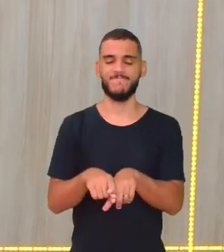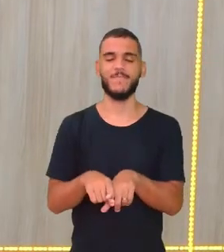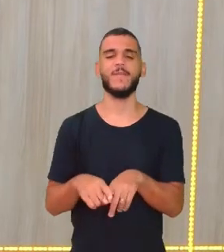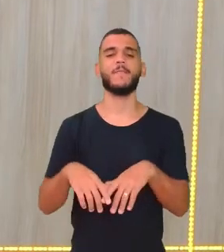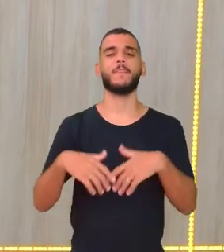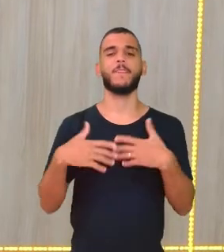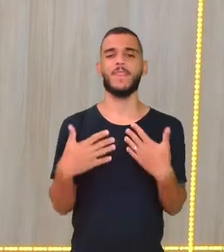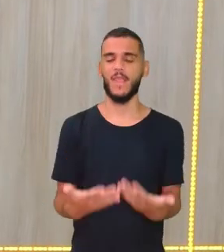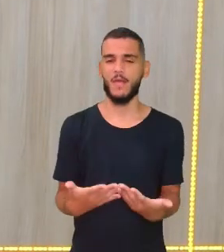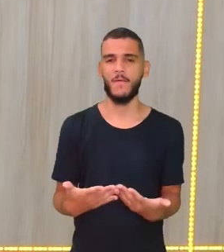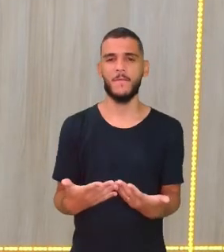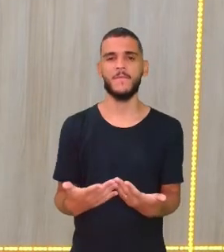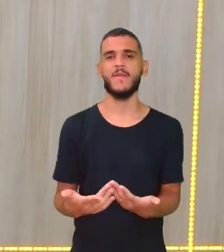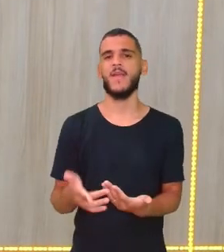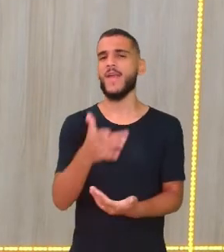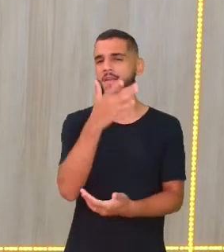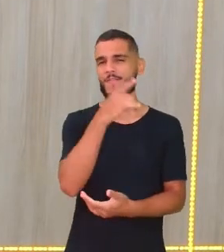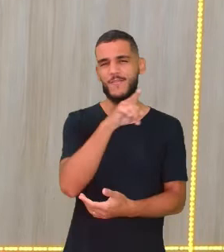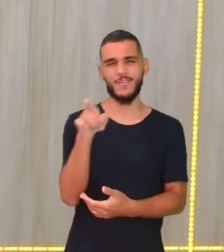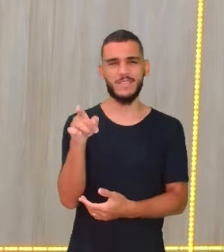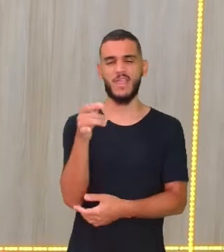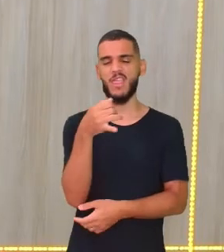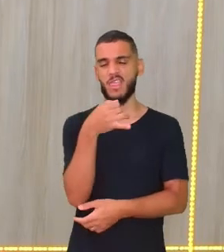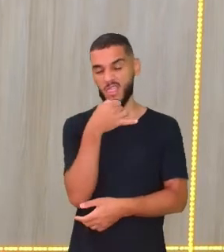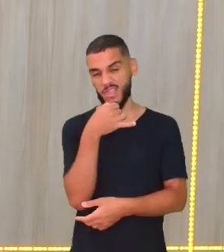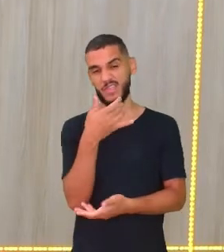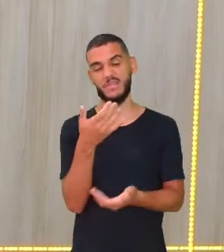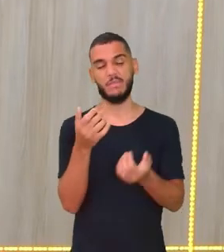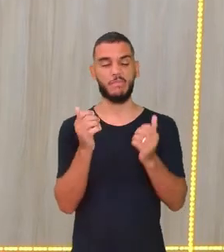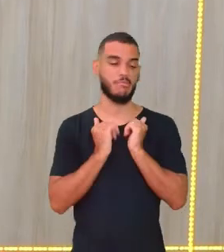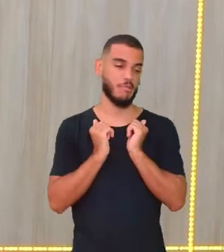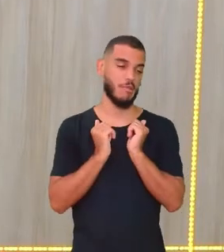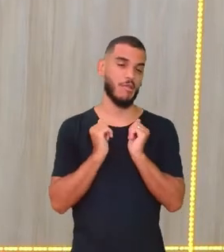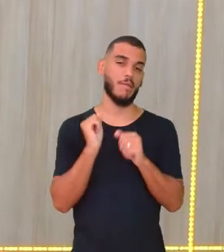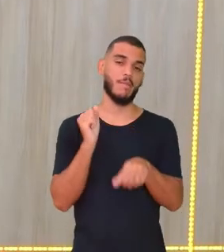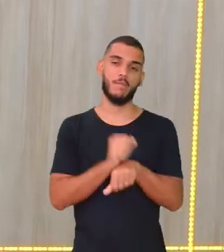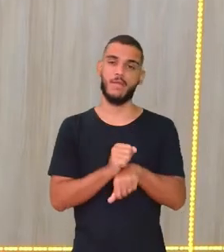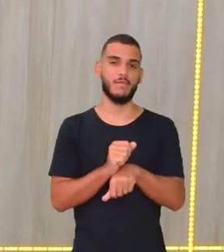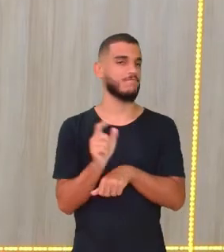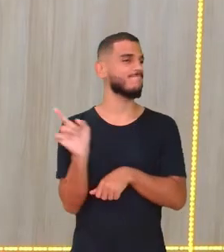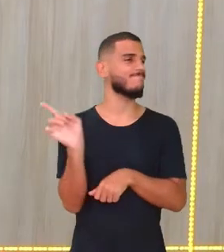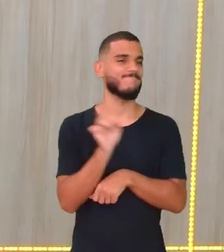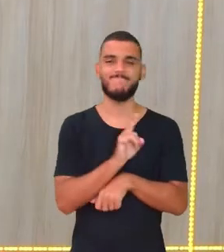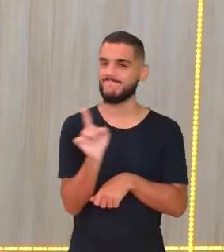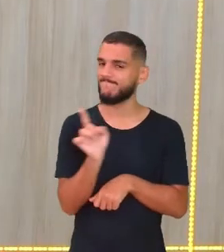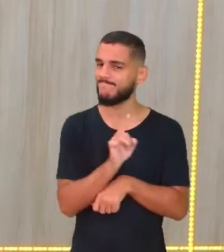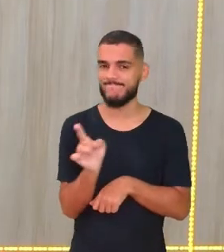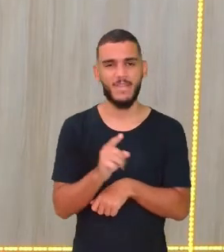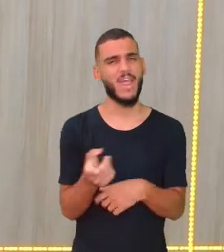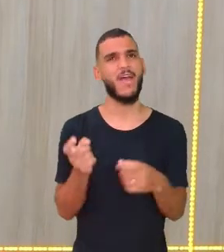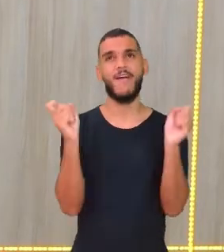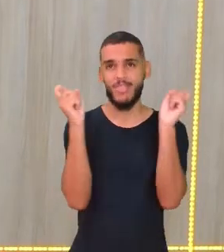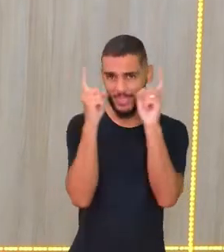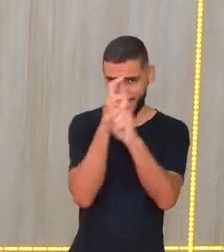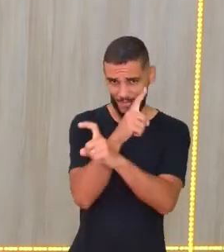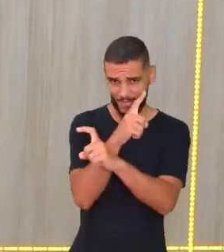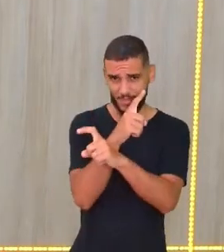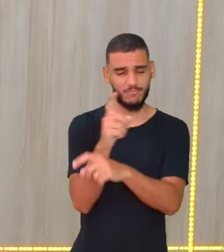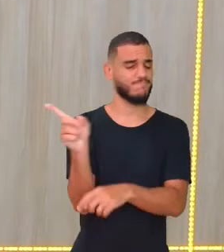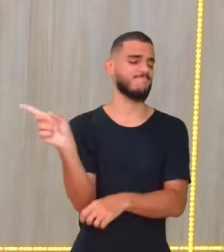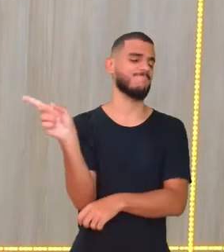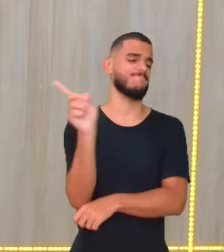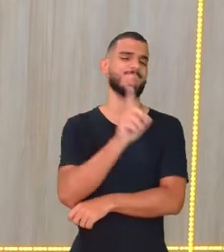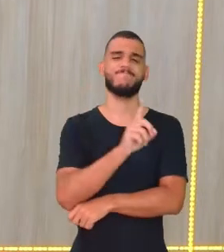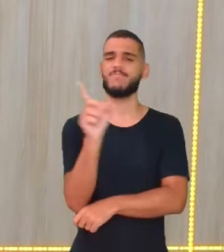Então, o que é isso? Nada de desânimo, nada de parar pelo meio do caminho. É difícil demais chegar no Fundamental